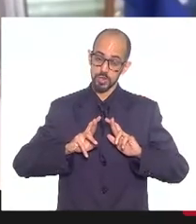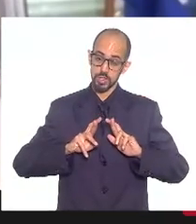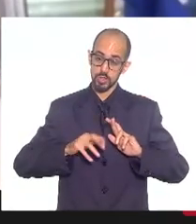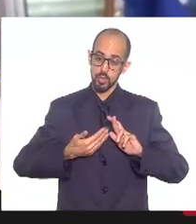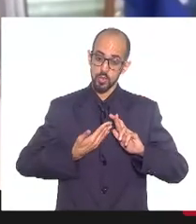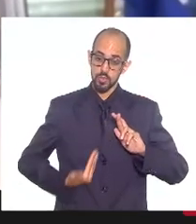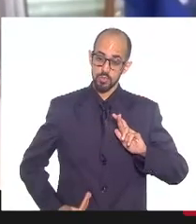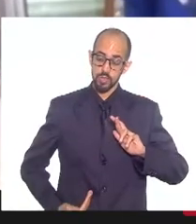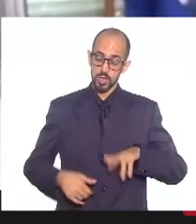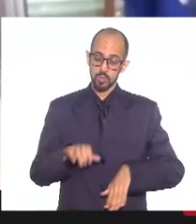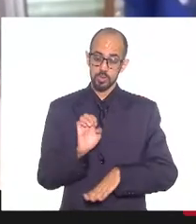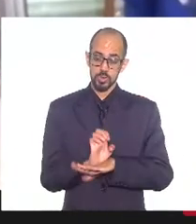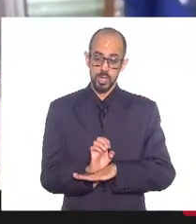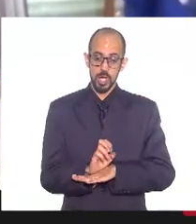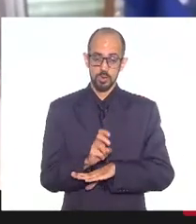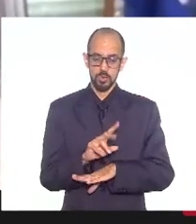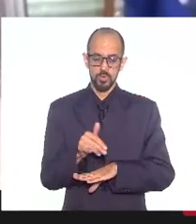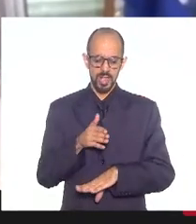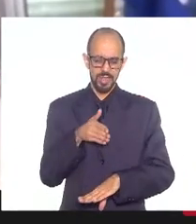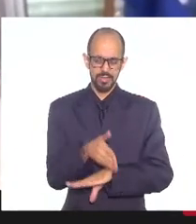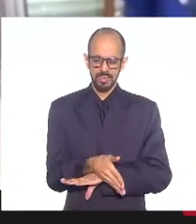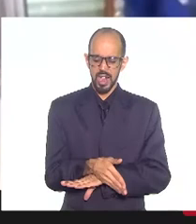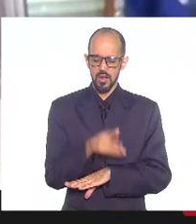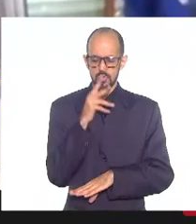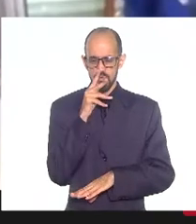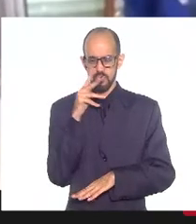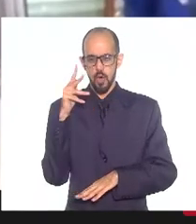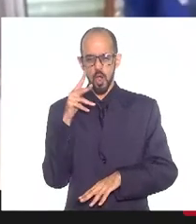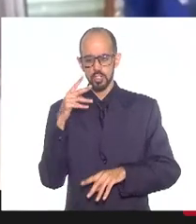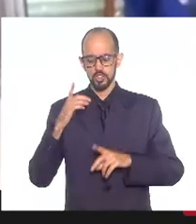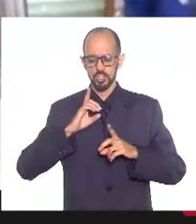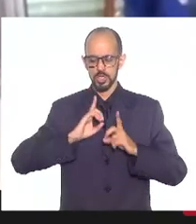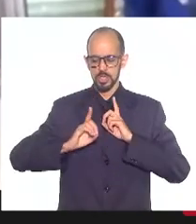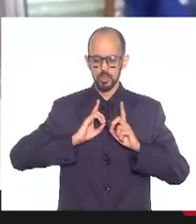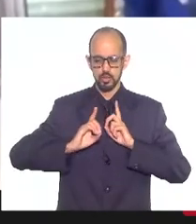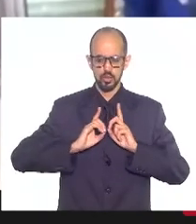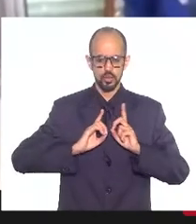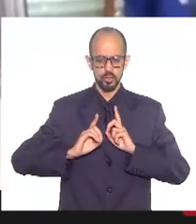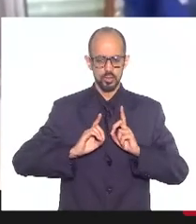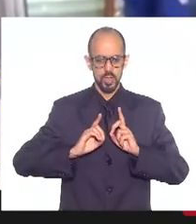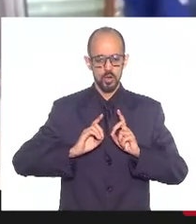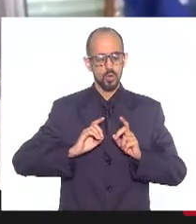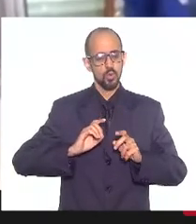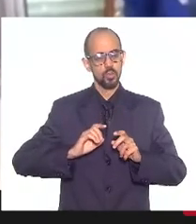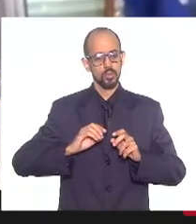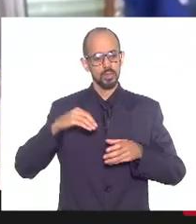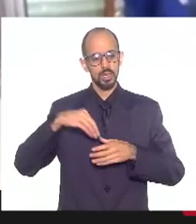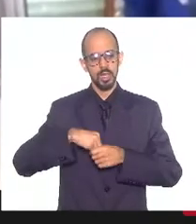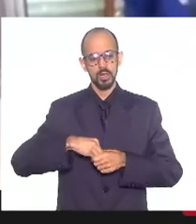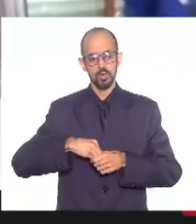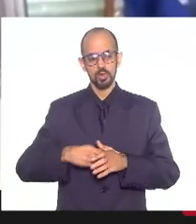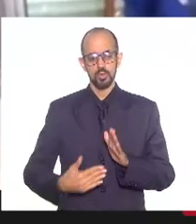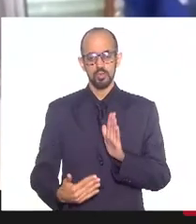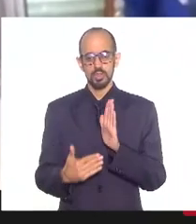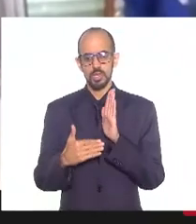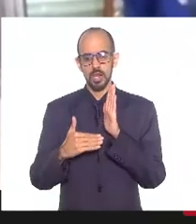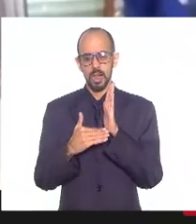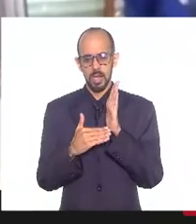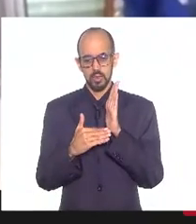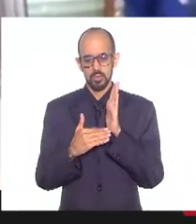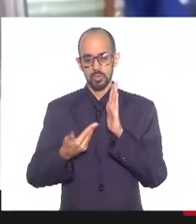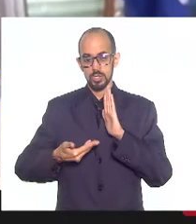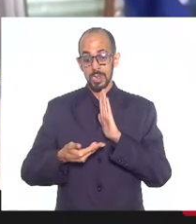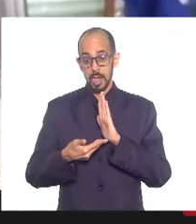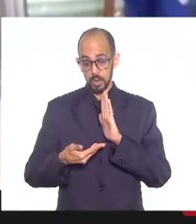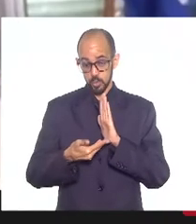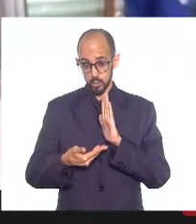vai entrar com muito vigor nessa discussão já no âmbito do Senado e nessas outras questões aí que se colocam, especialmente no